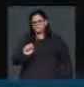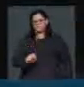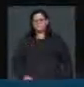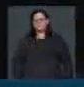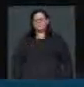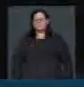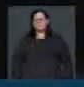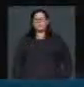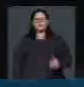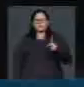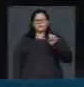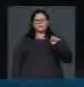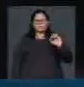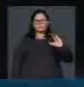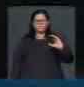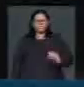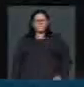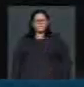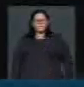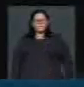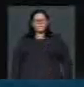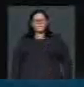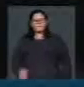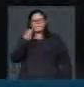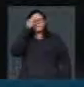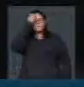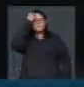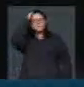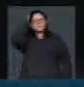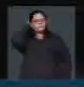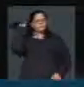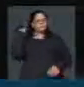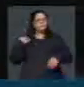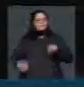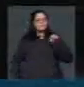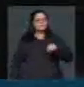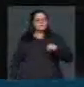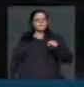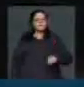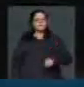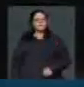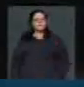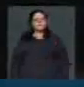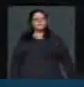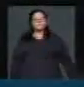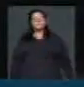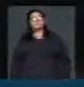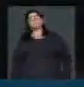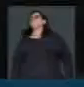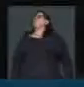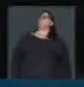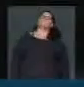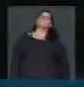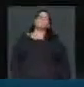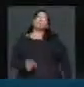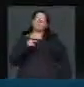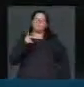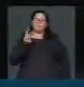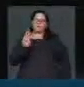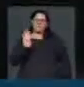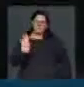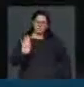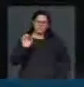vota o PSC, como vota o PRB.